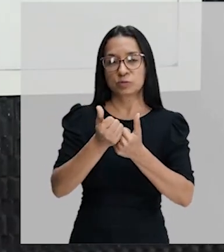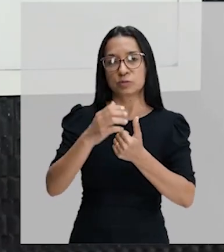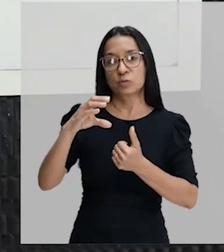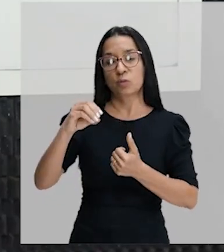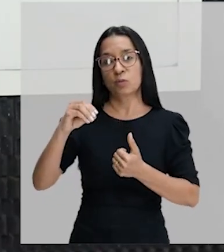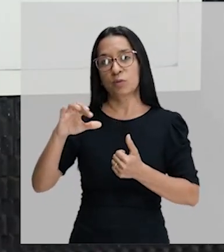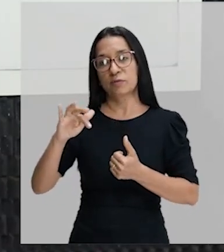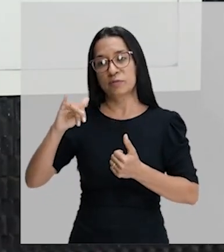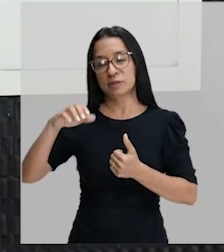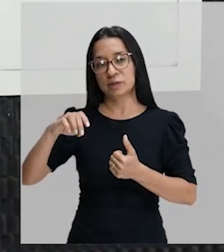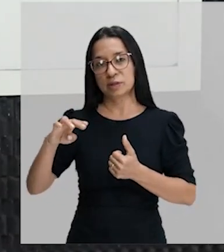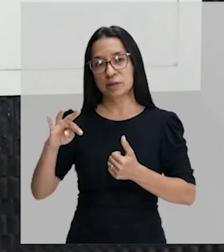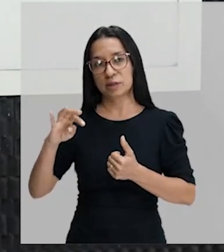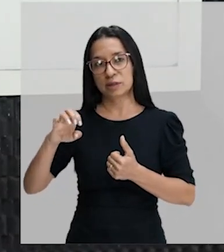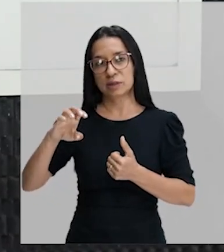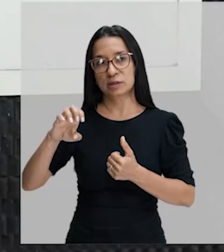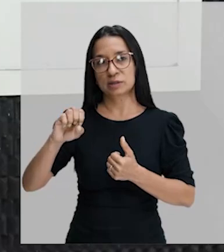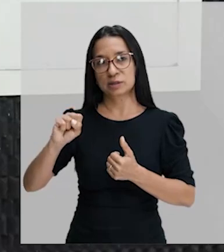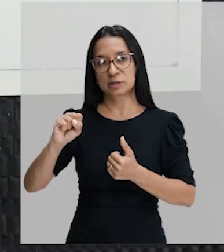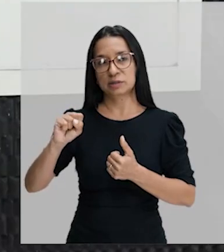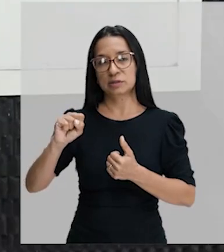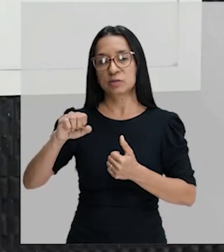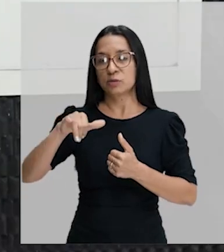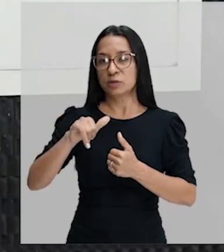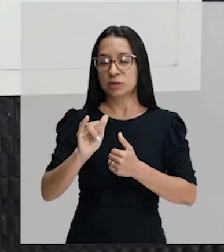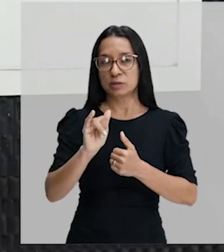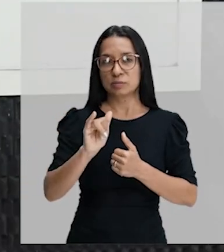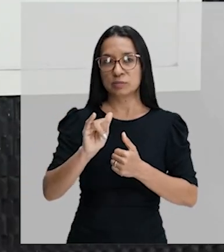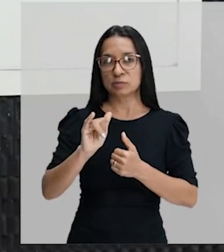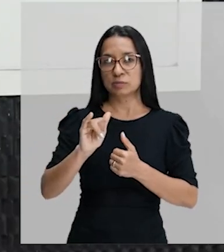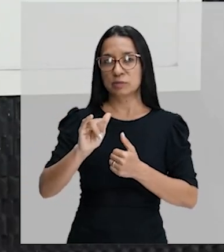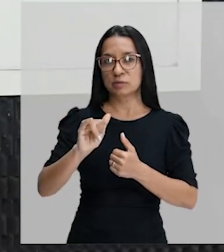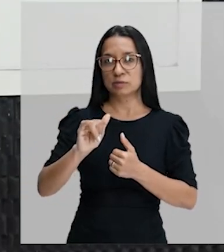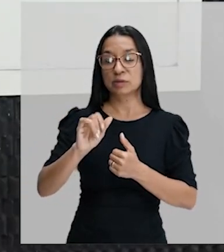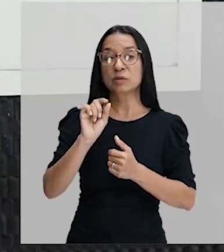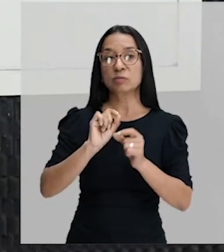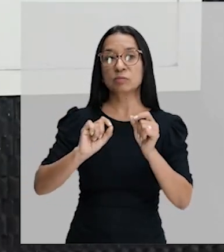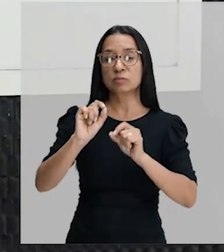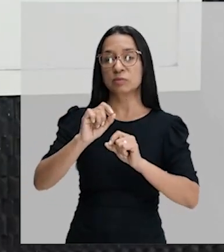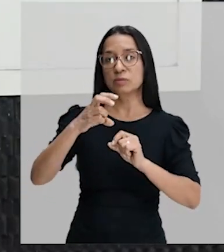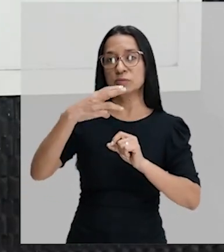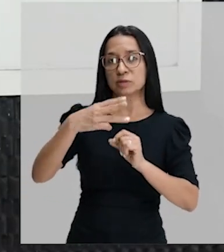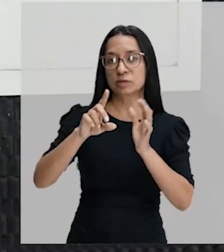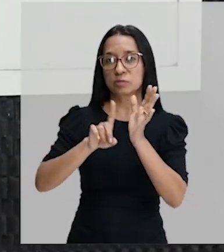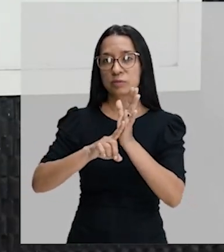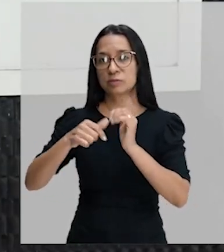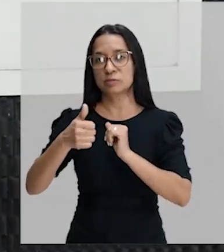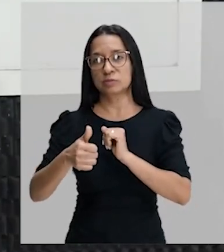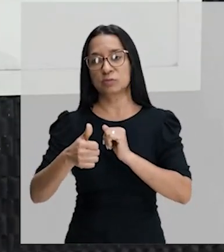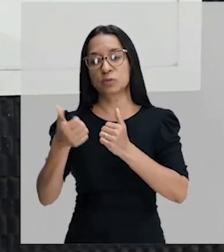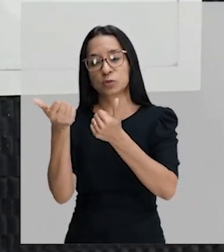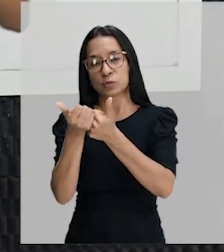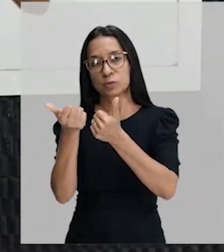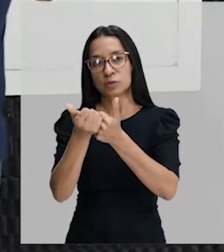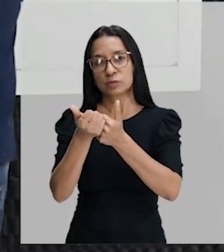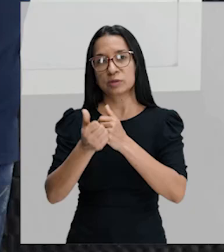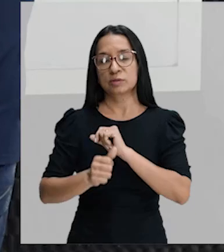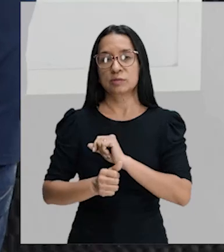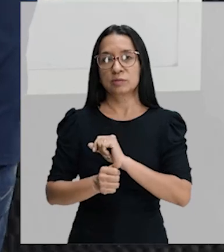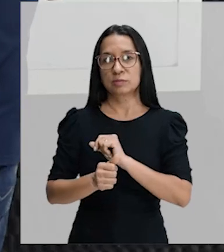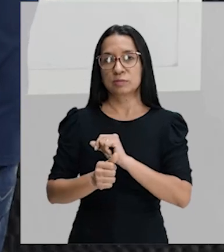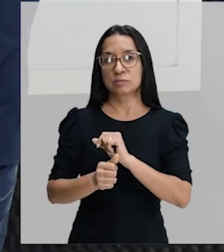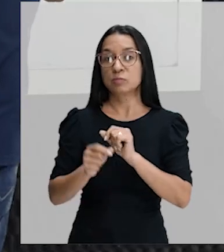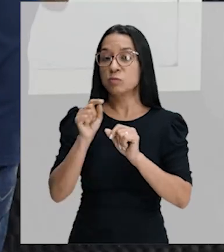y, que é o 3 e o menos 1, tirar o 3 e o menos 1 e colocar os termos independentes. Então volta aqui o 2 e